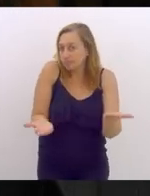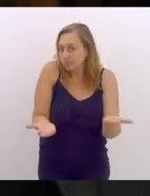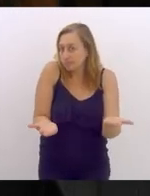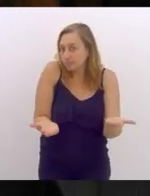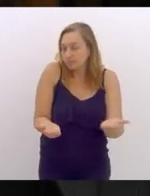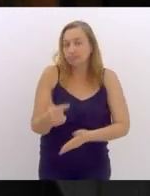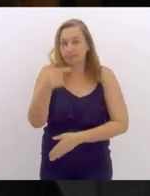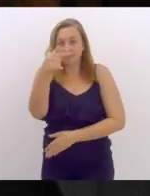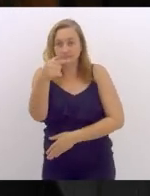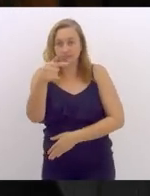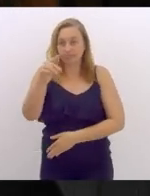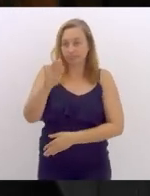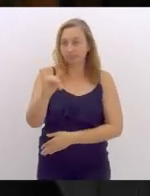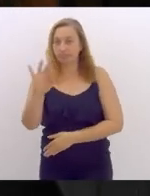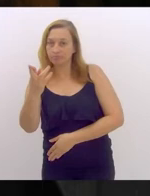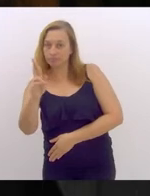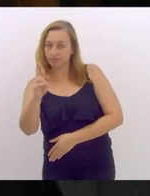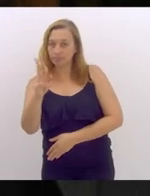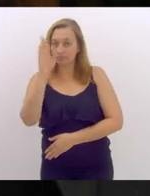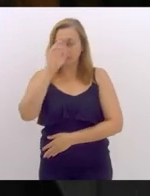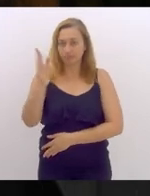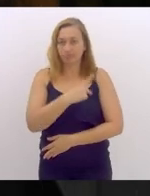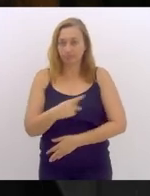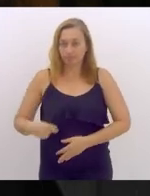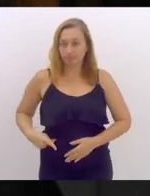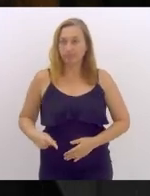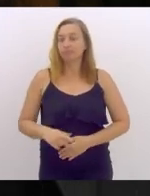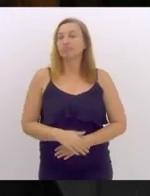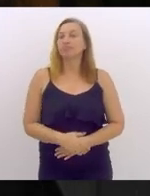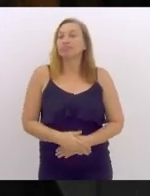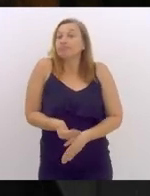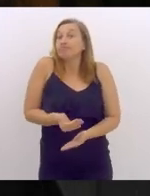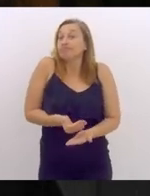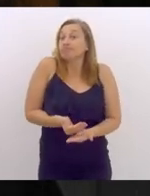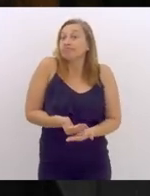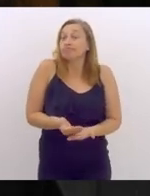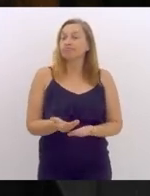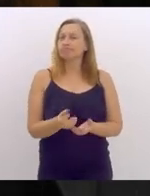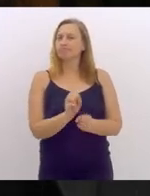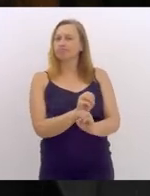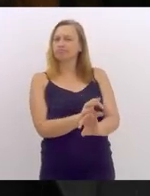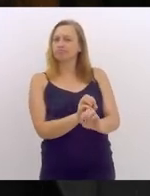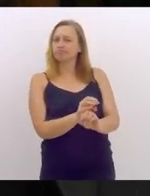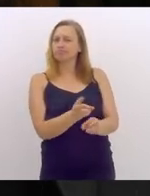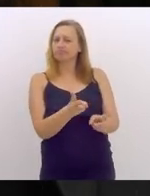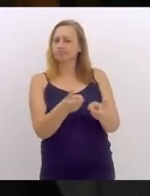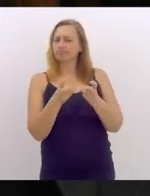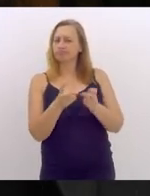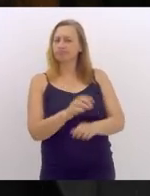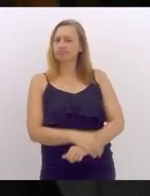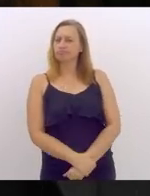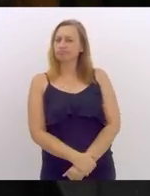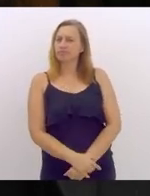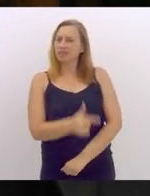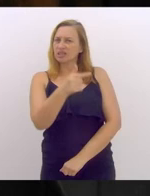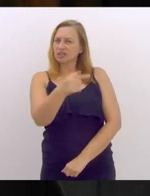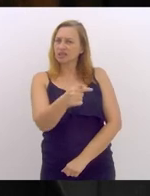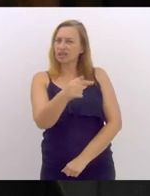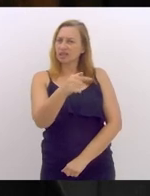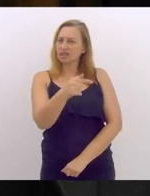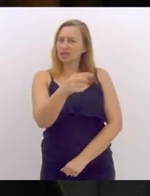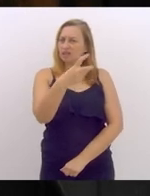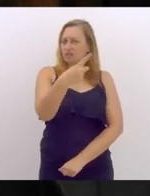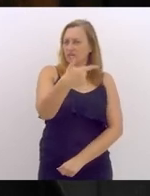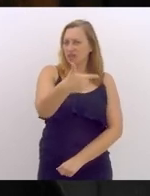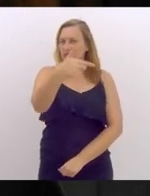7 bilhões de reais vamos começar pela educação 7